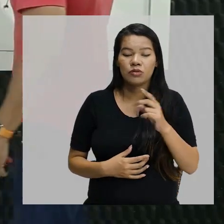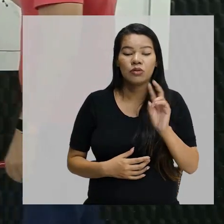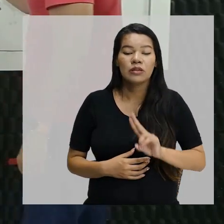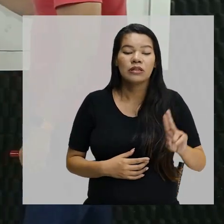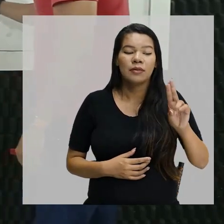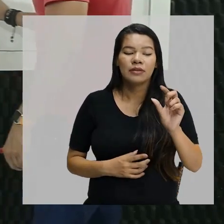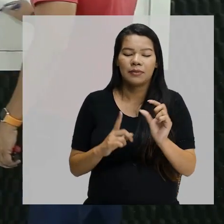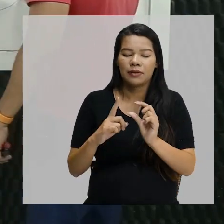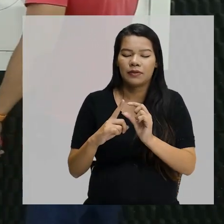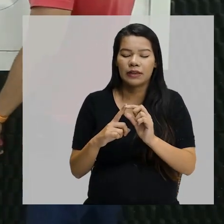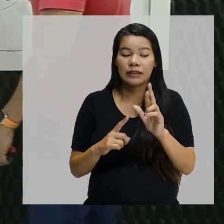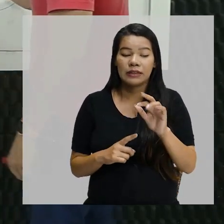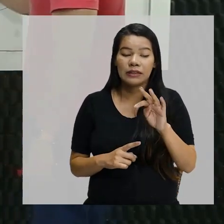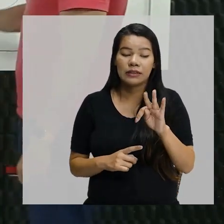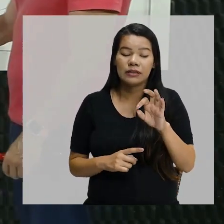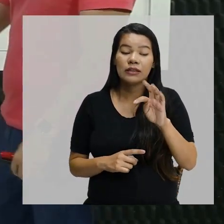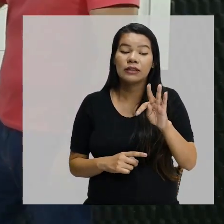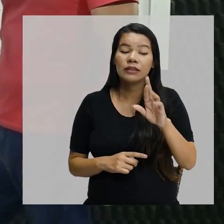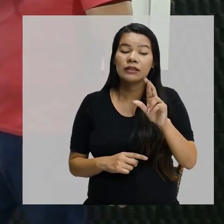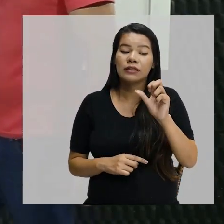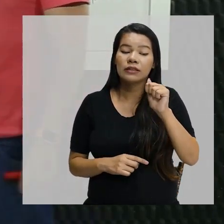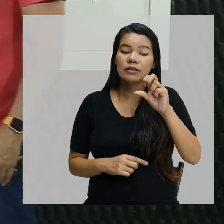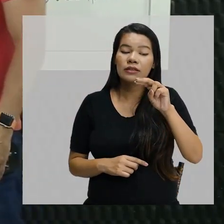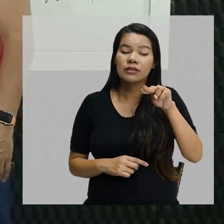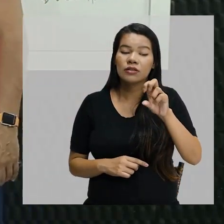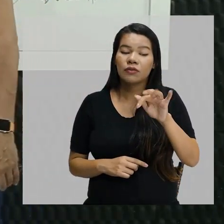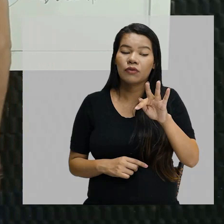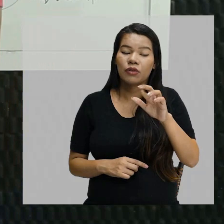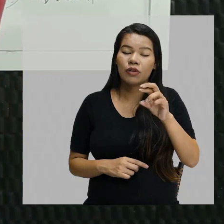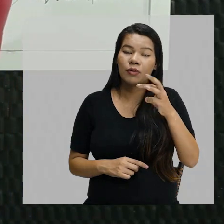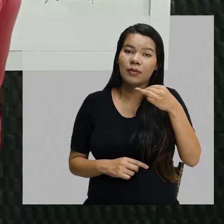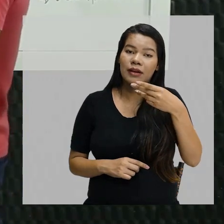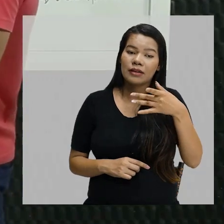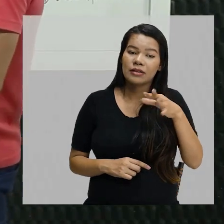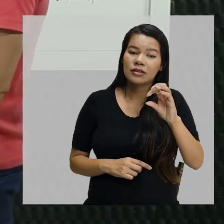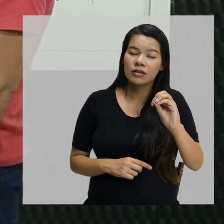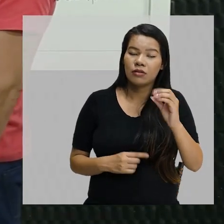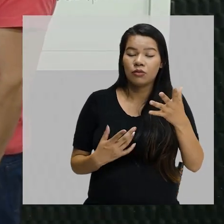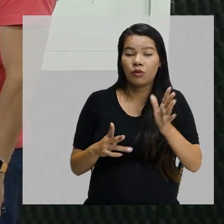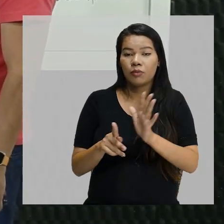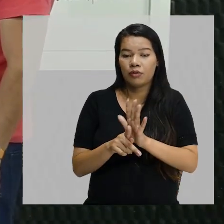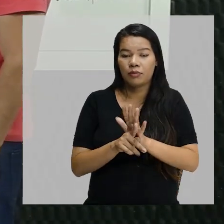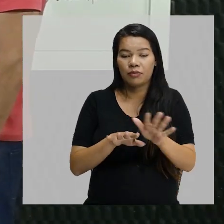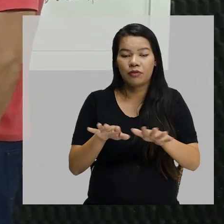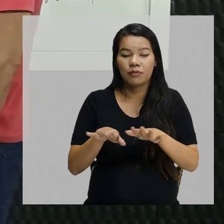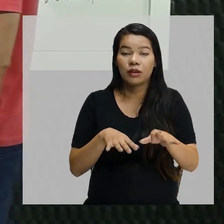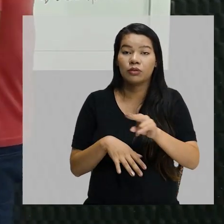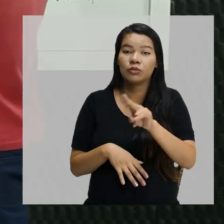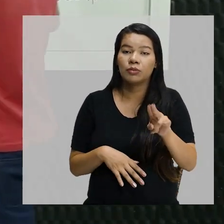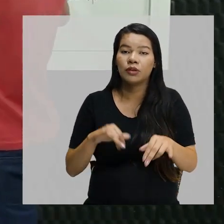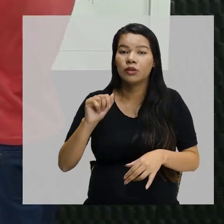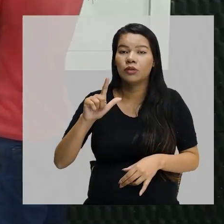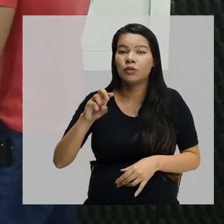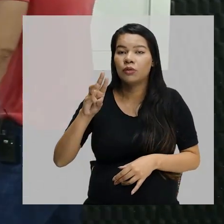tá o próprio iluminismo que é um dos movimentos que mais propagava o conhecimento nem sempre sabedoria viu